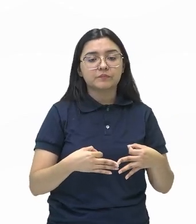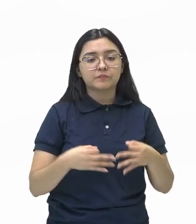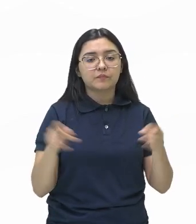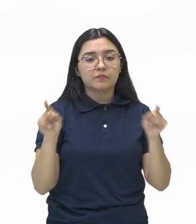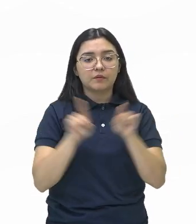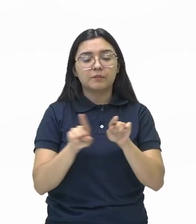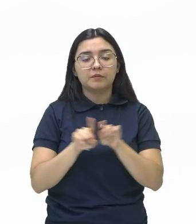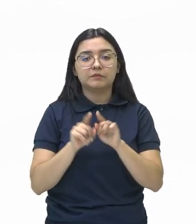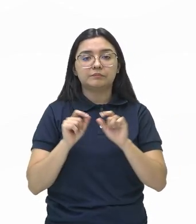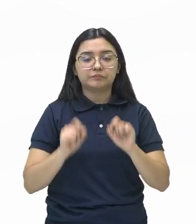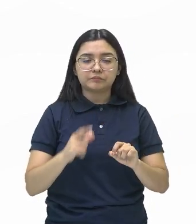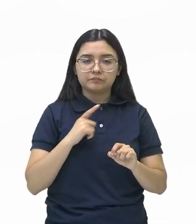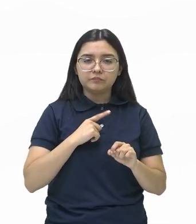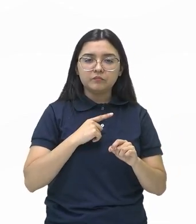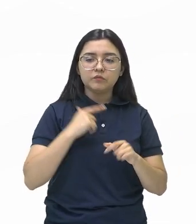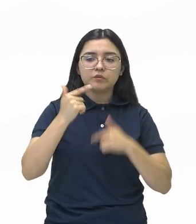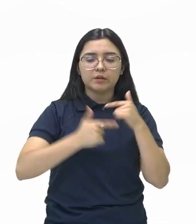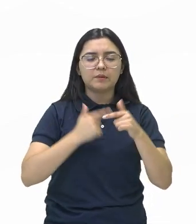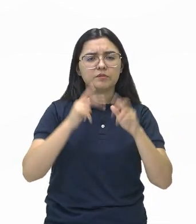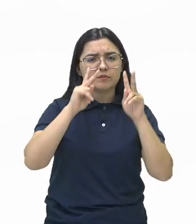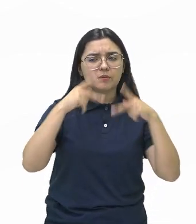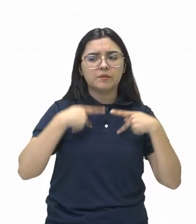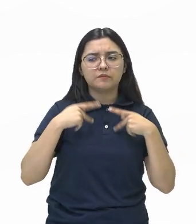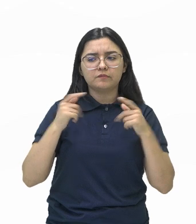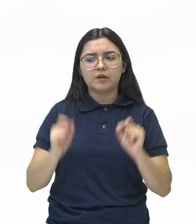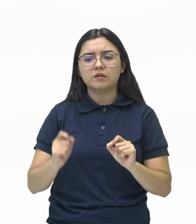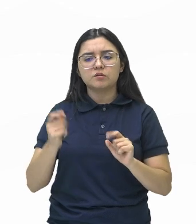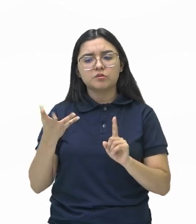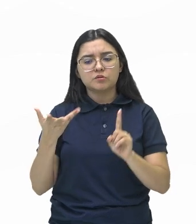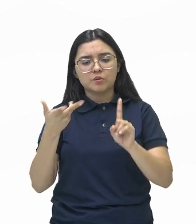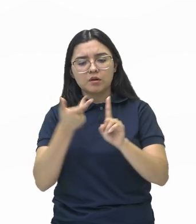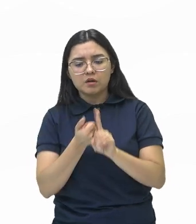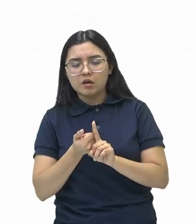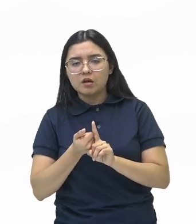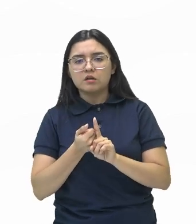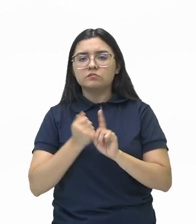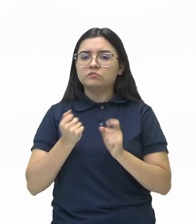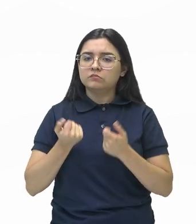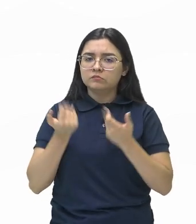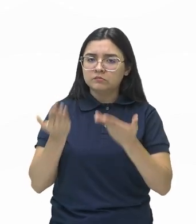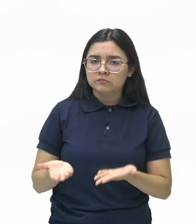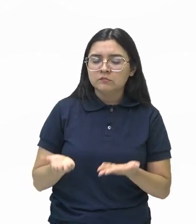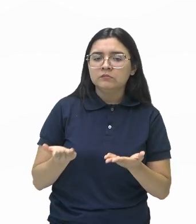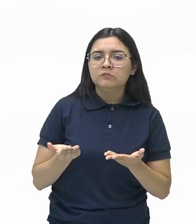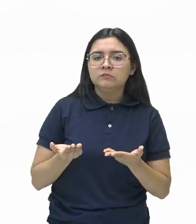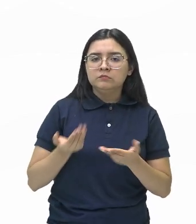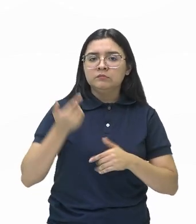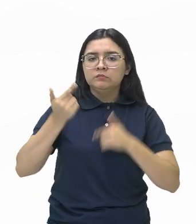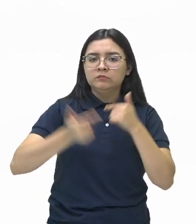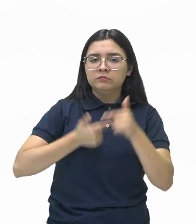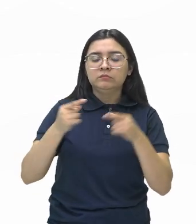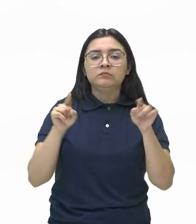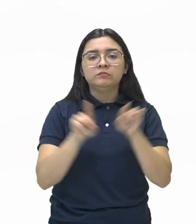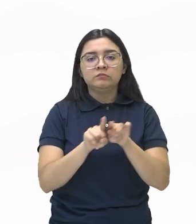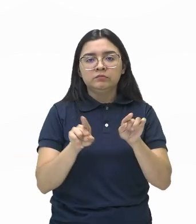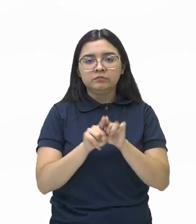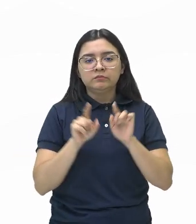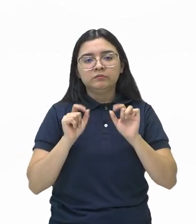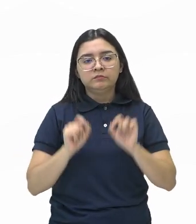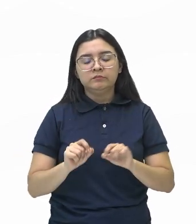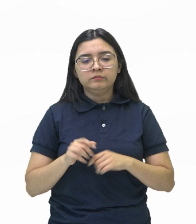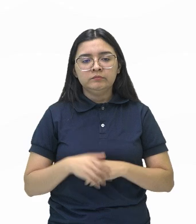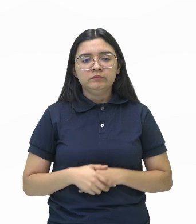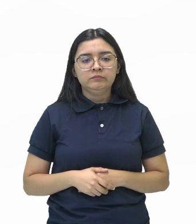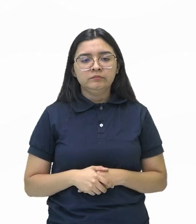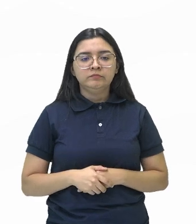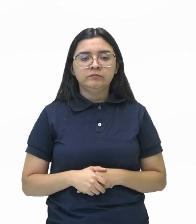de colocar suas potencialidades que ele tem, ele vai se realizar colocando suas potencialidades, ele também vai, né,